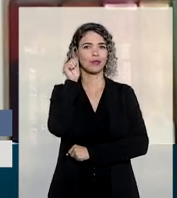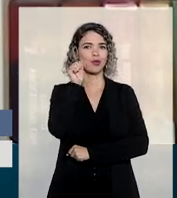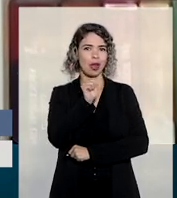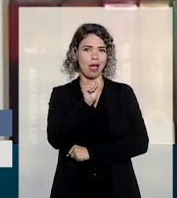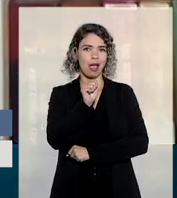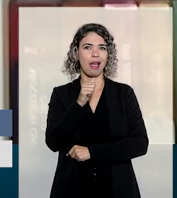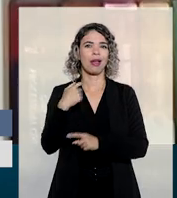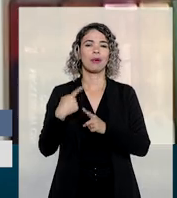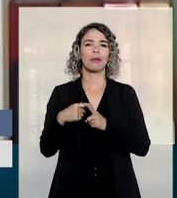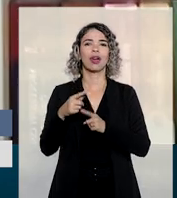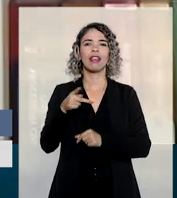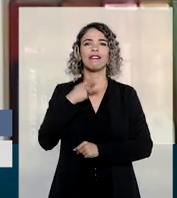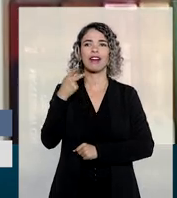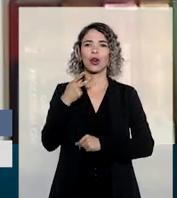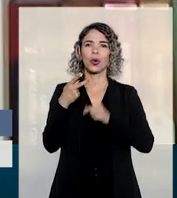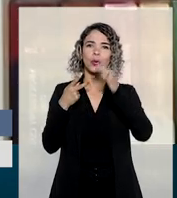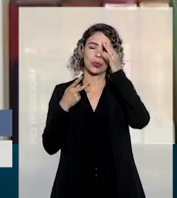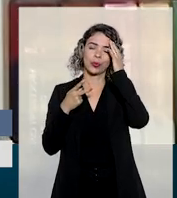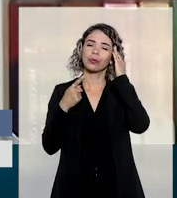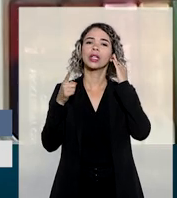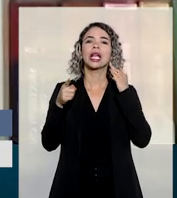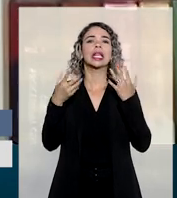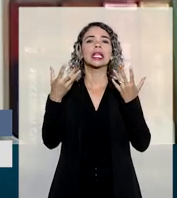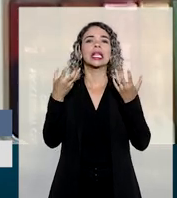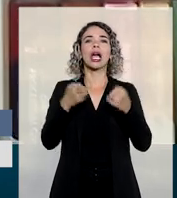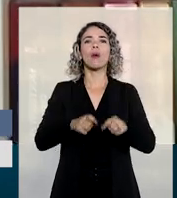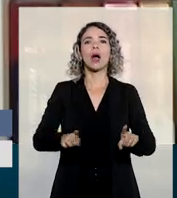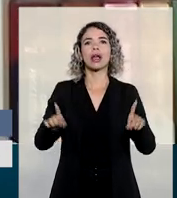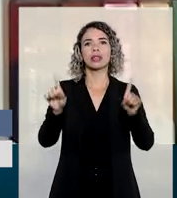ela afirmou a respeito do não cabimento